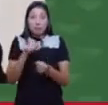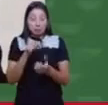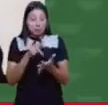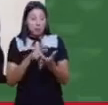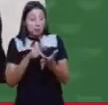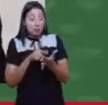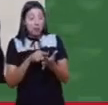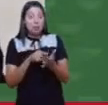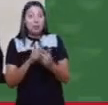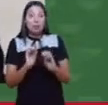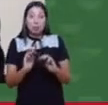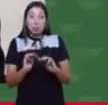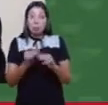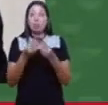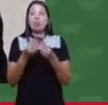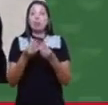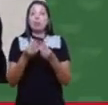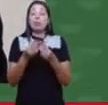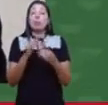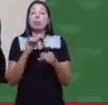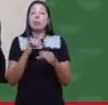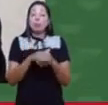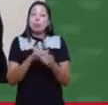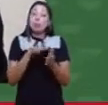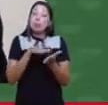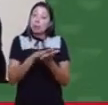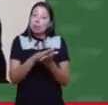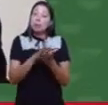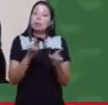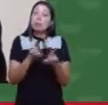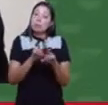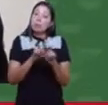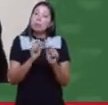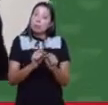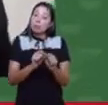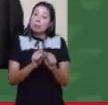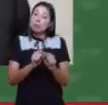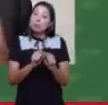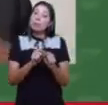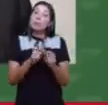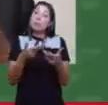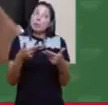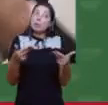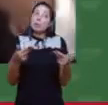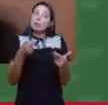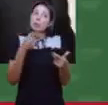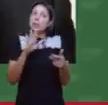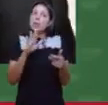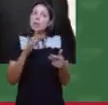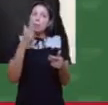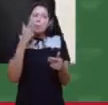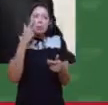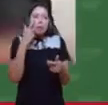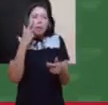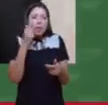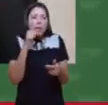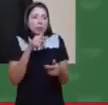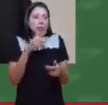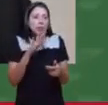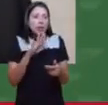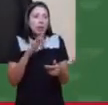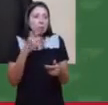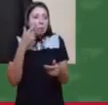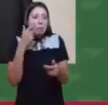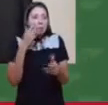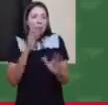então, que o software do voto impresso também pode ser viciado. Aí eles dizem, não, mas eu estou vendo. Não